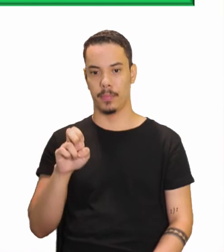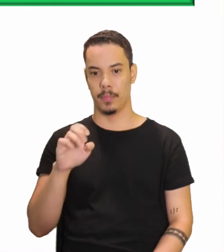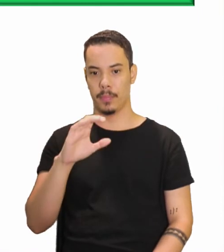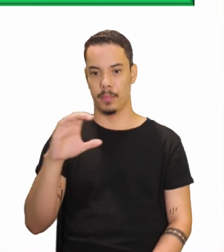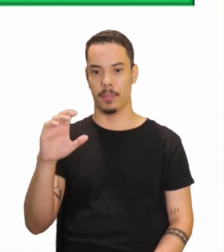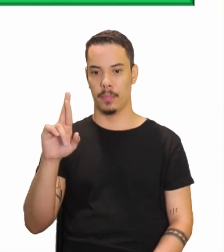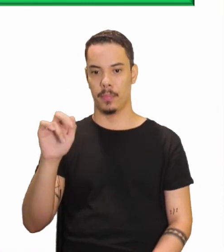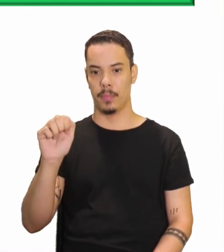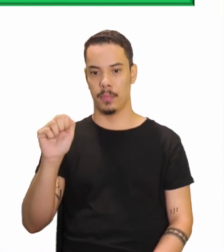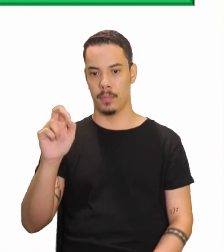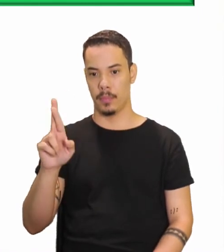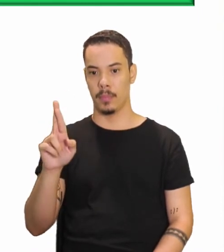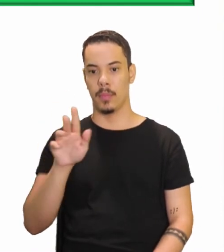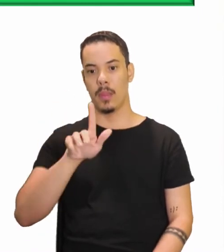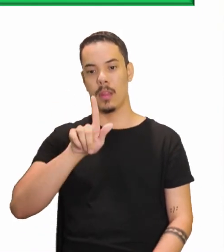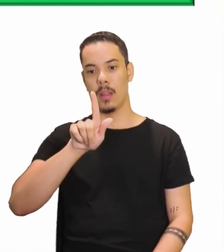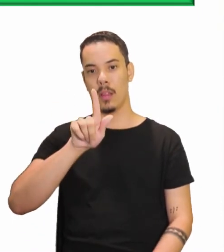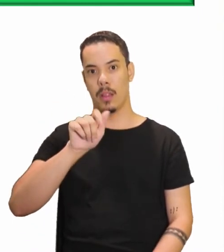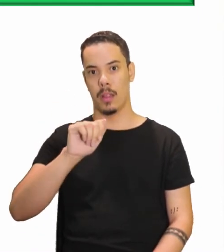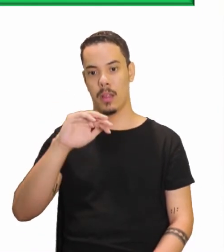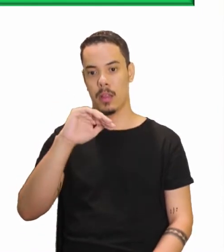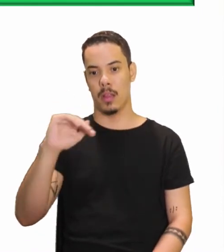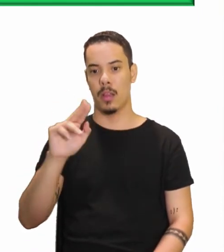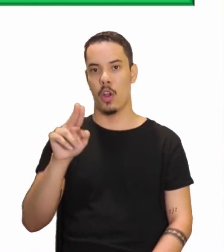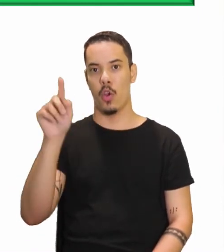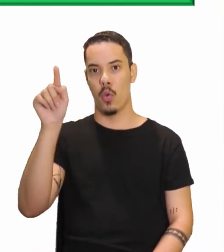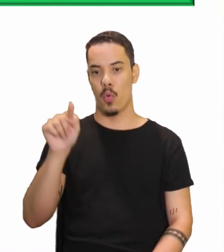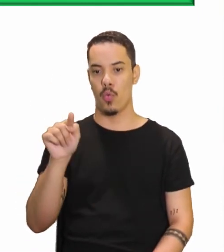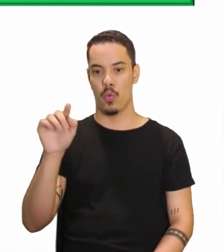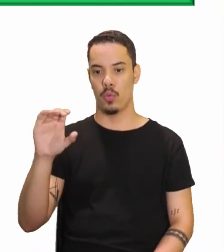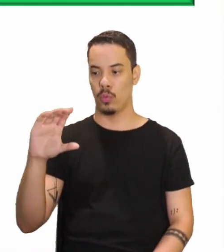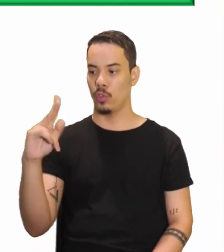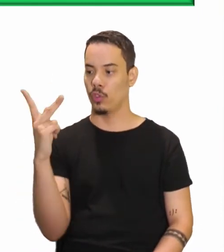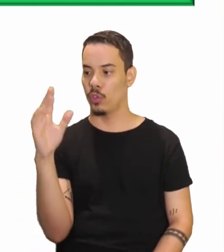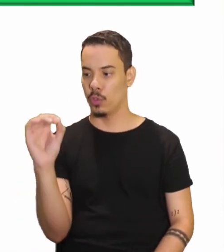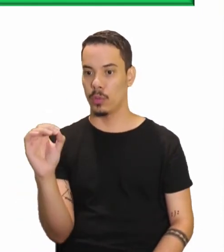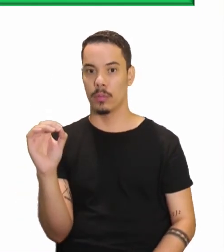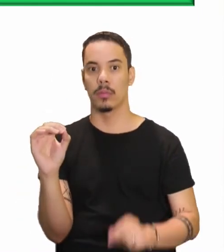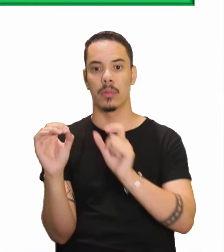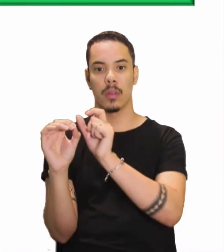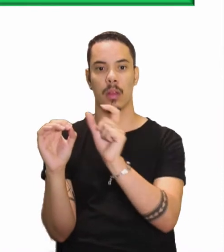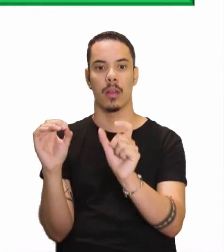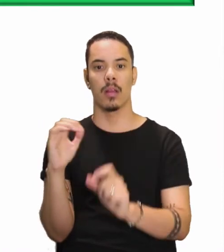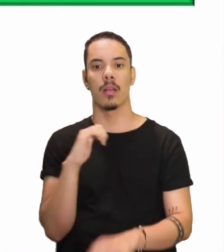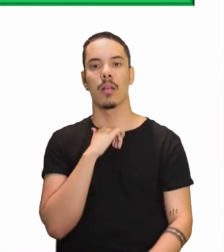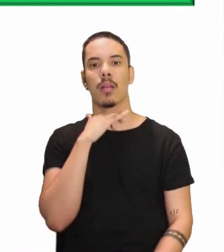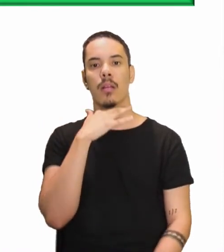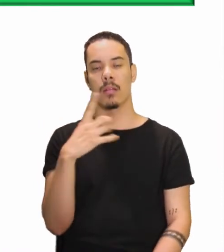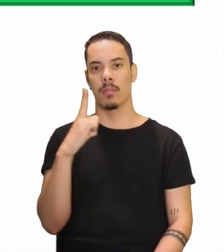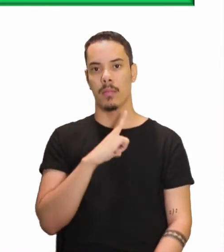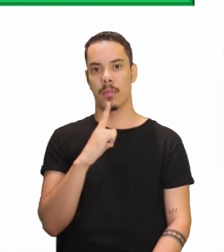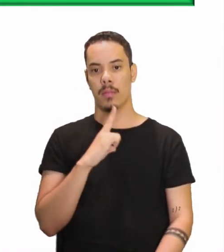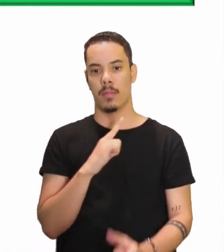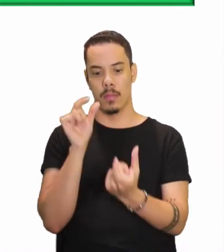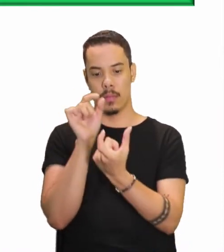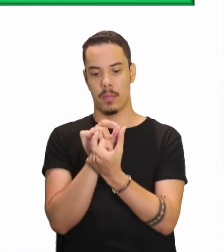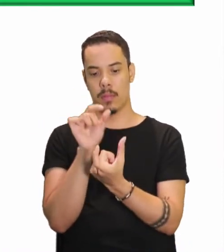gaúcho. O que você vai entender? Cada emissão de A está formando a sílaba. Então, eu tenho